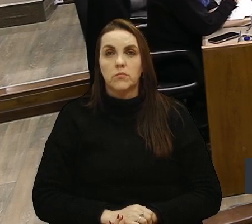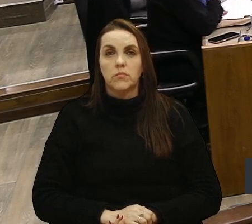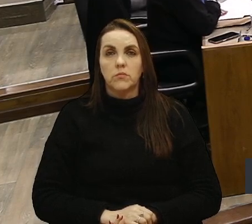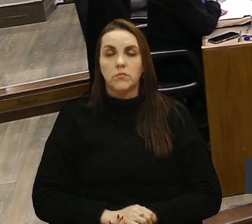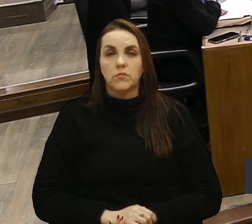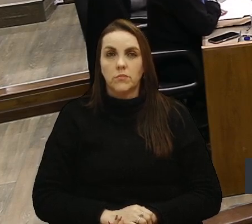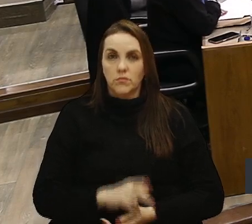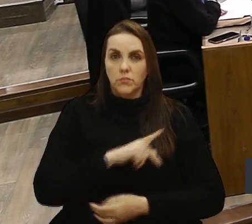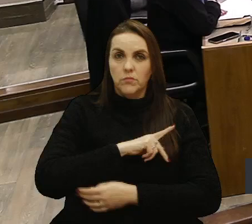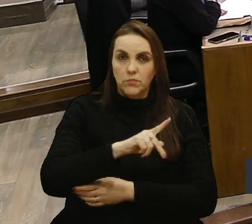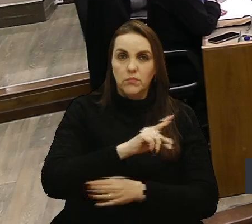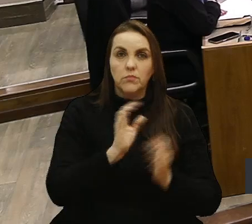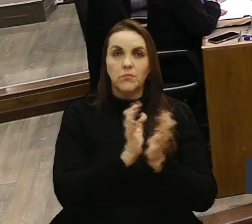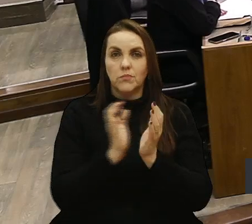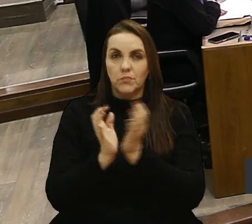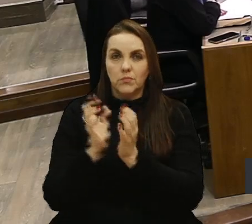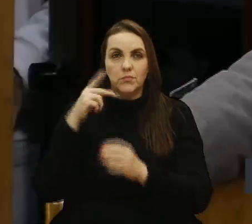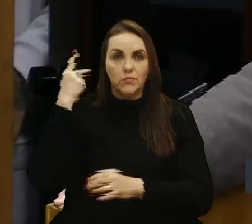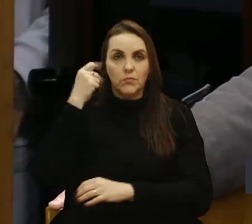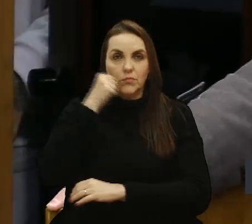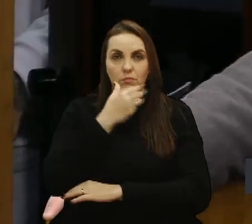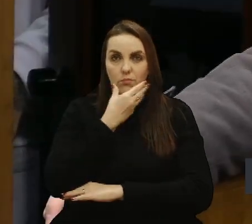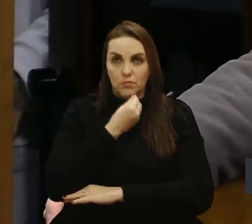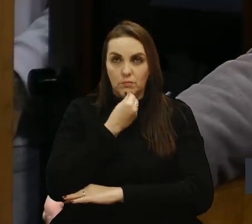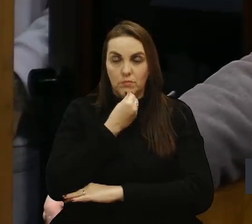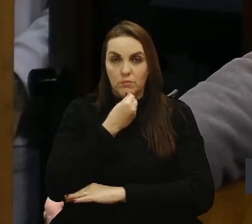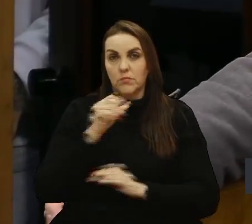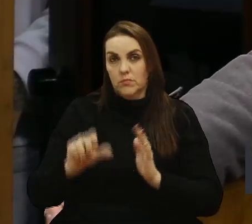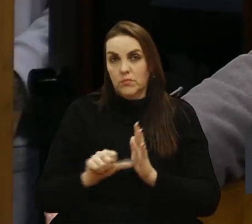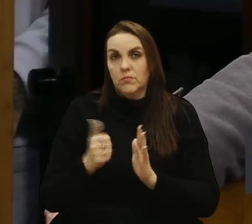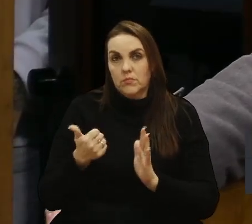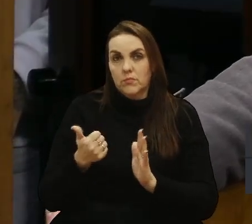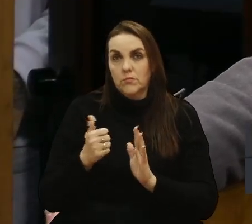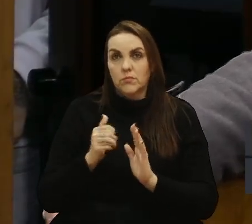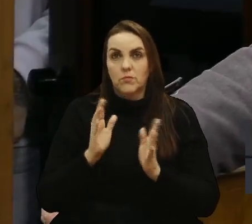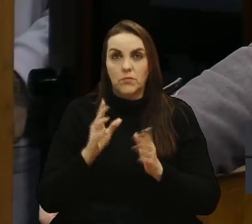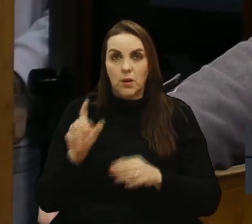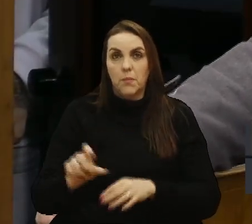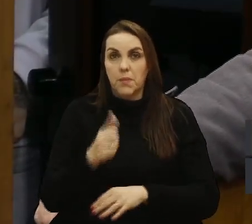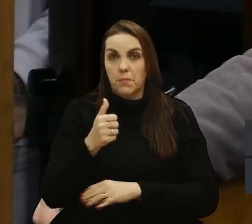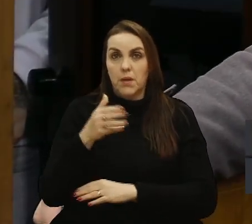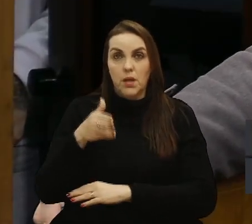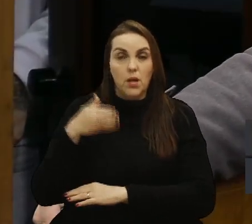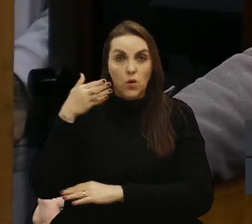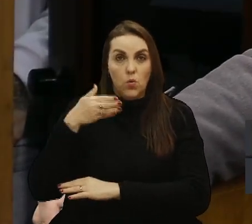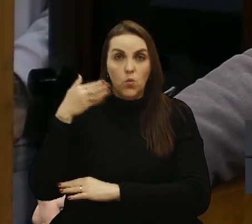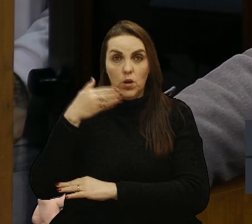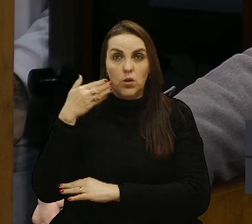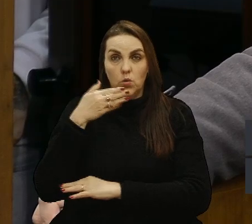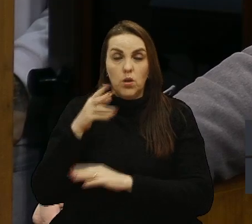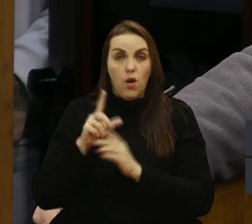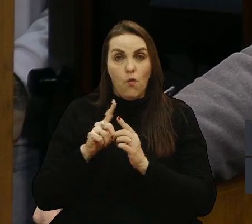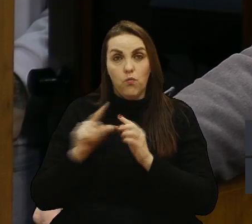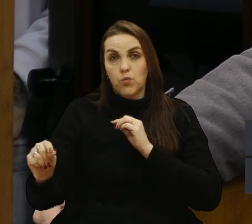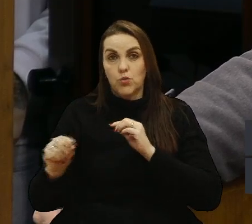Senhor presidente, colegas vereadores, primeiramente, já que a primeira oradora já fugiu totalmente do tema proposto,